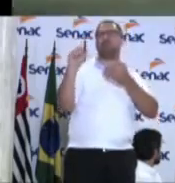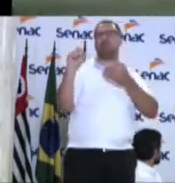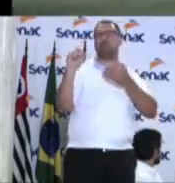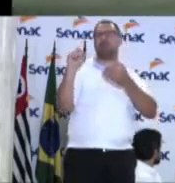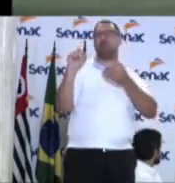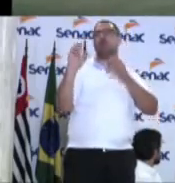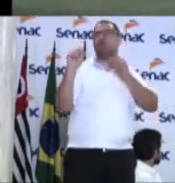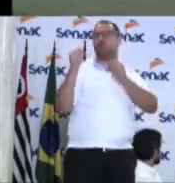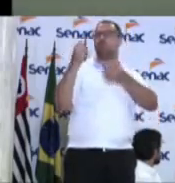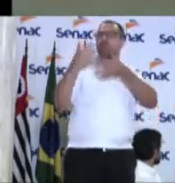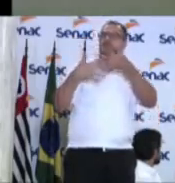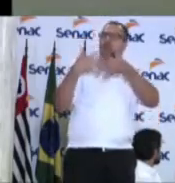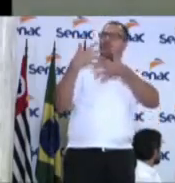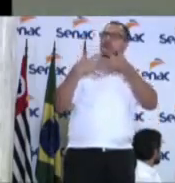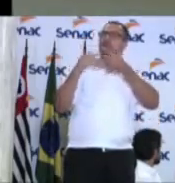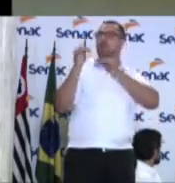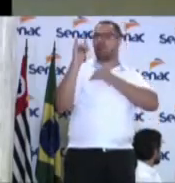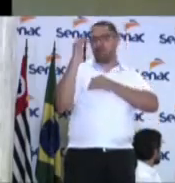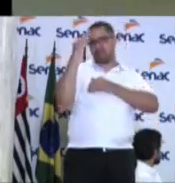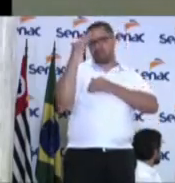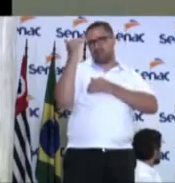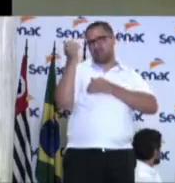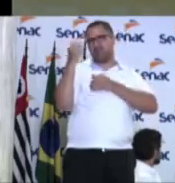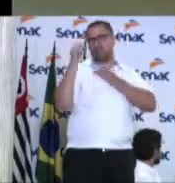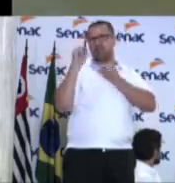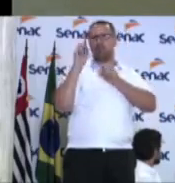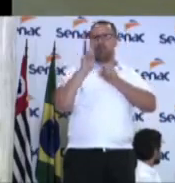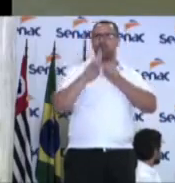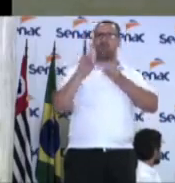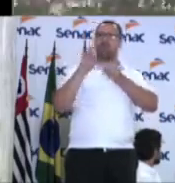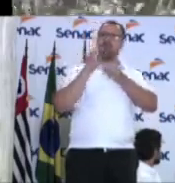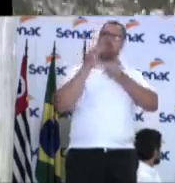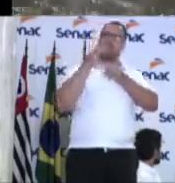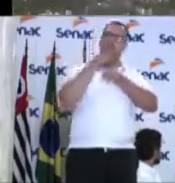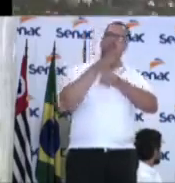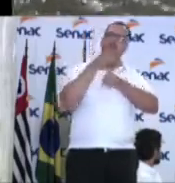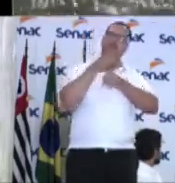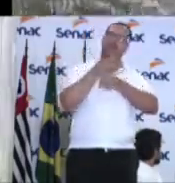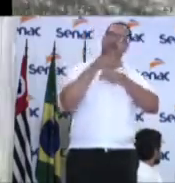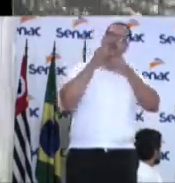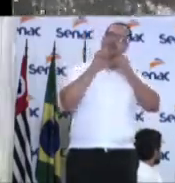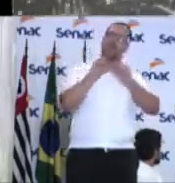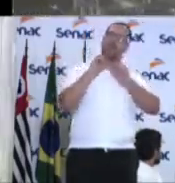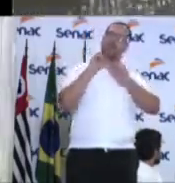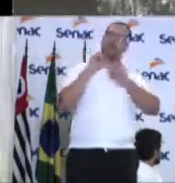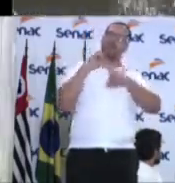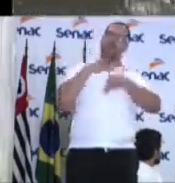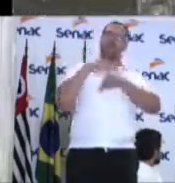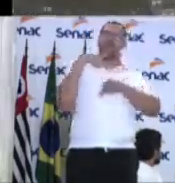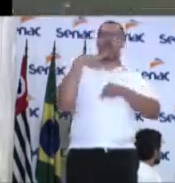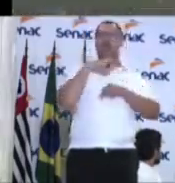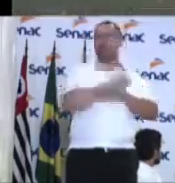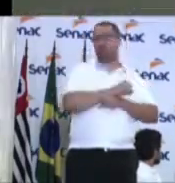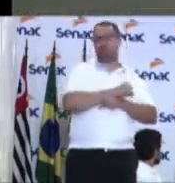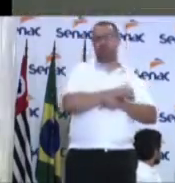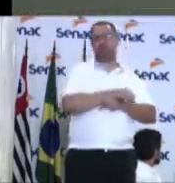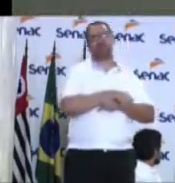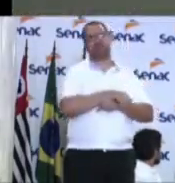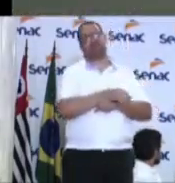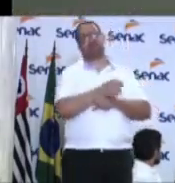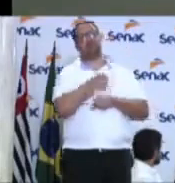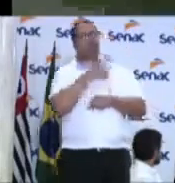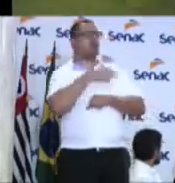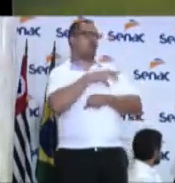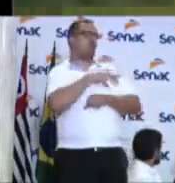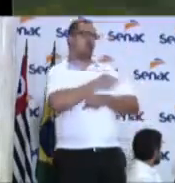vai te atrapalhar. Mas se você souber usar, você vai usar ele a favor e você vai andar mais rápido. Eu amo